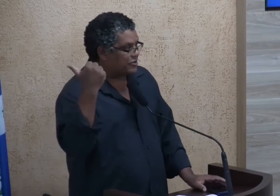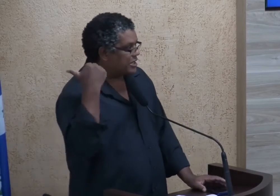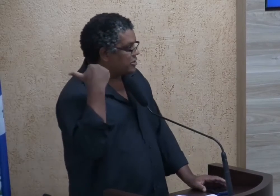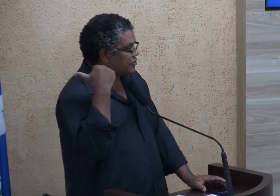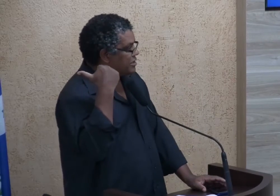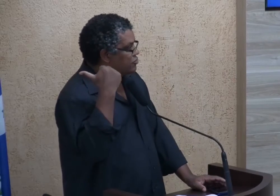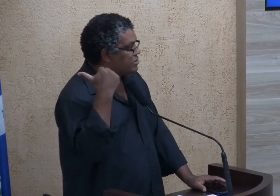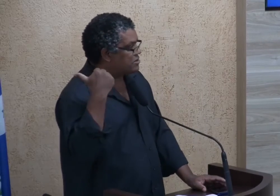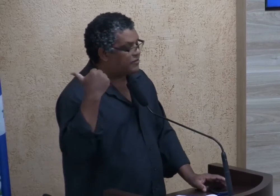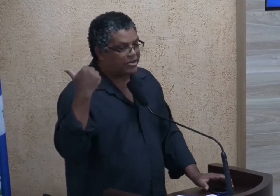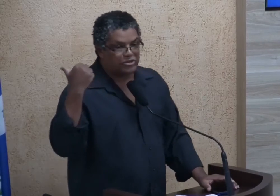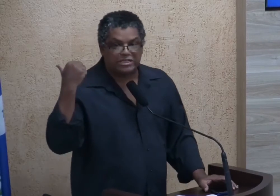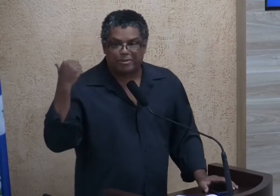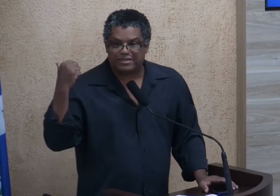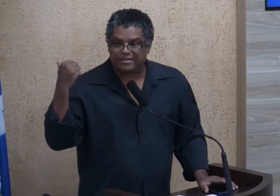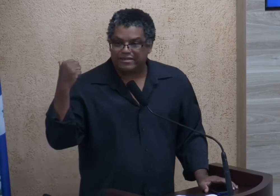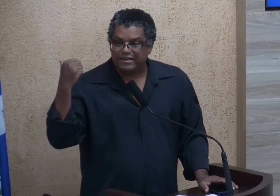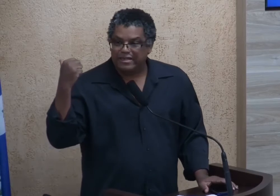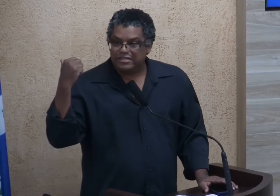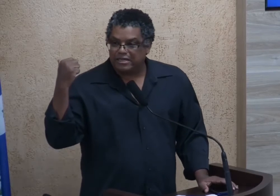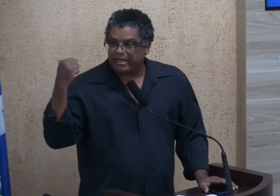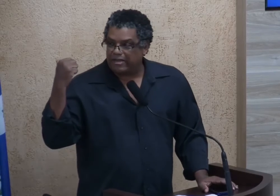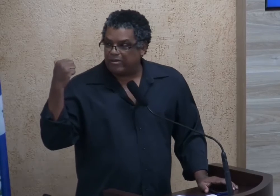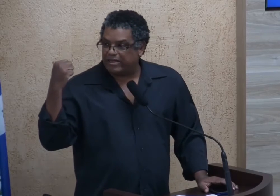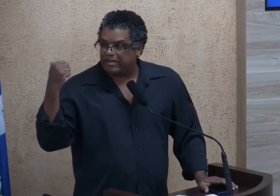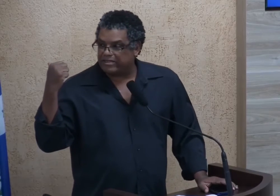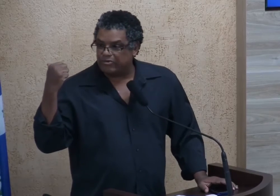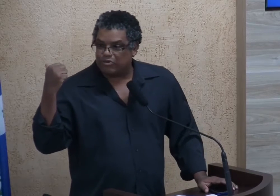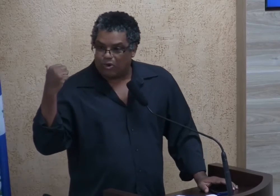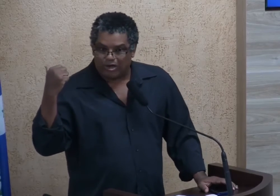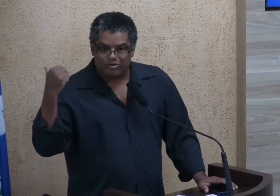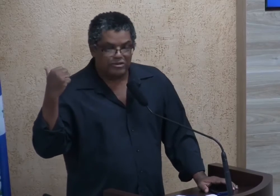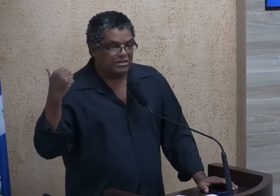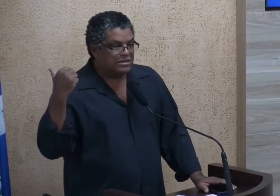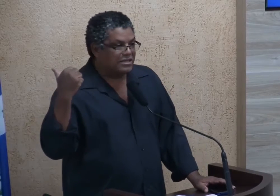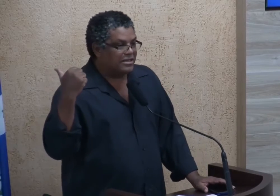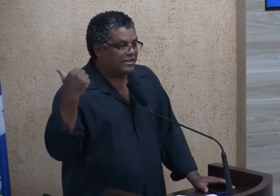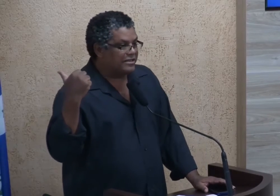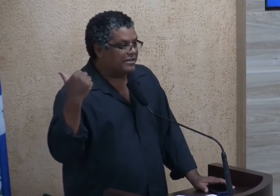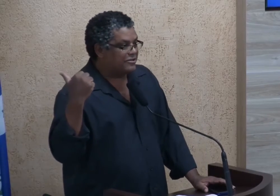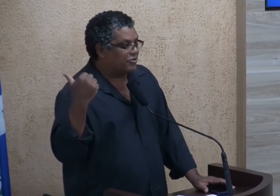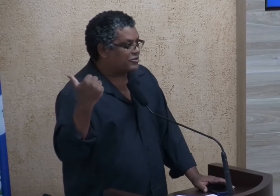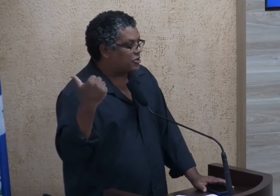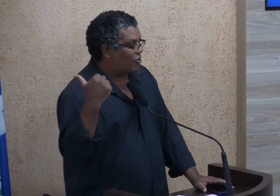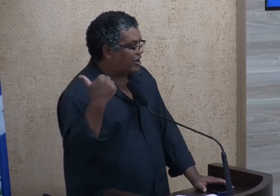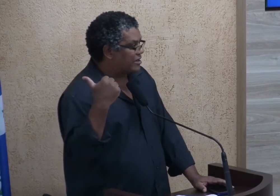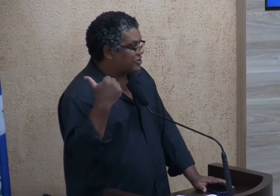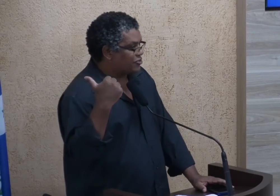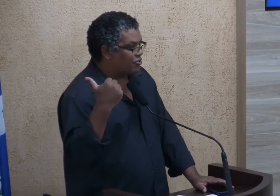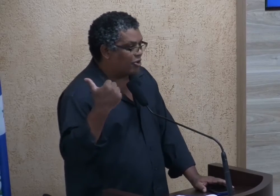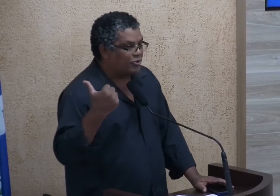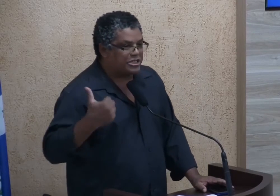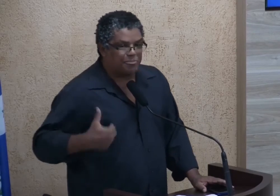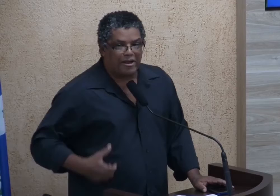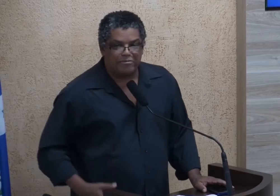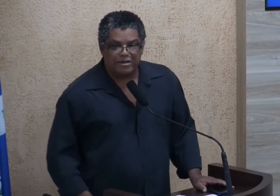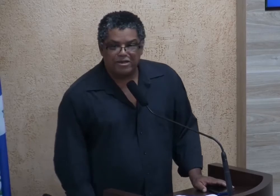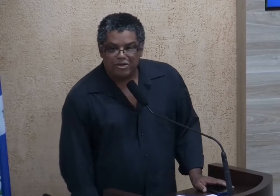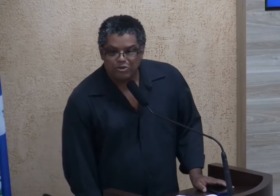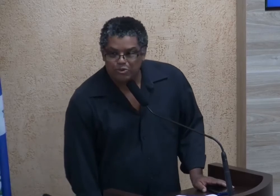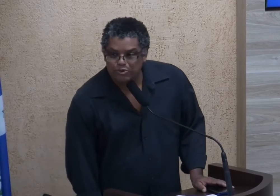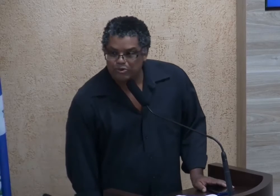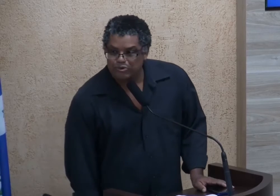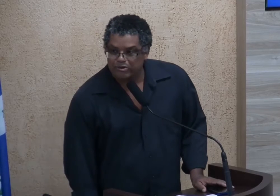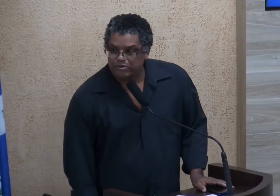eles, porque acho que vocês nunca tiveram o desprazer de catar uma criança no colo e quando você coloca a criança no colo, o